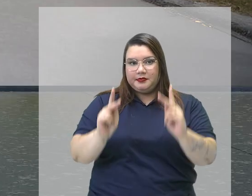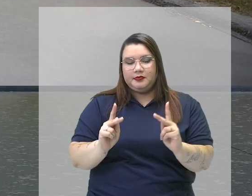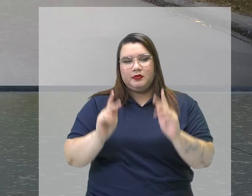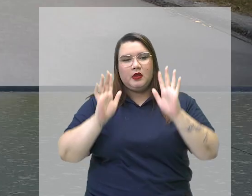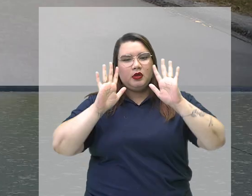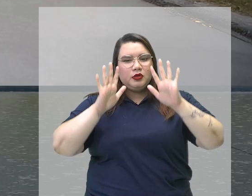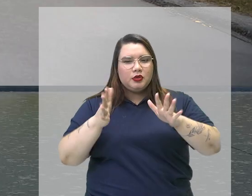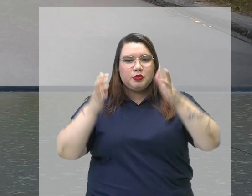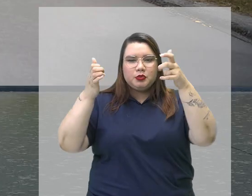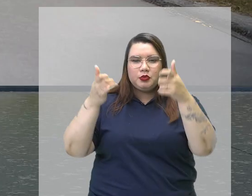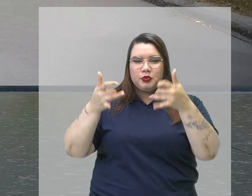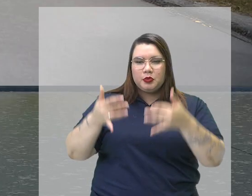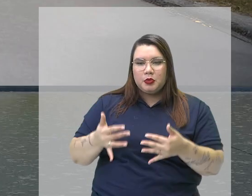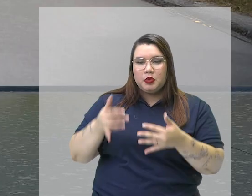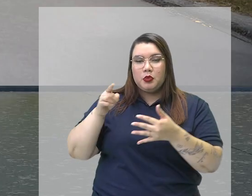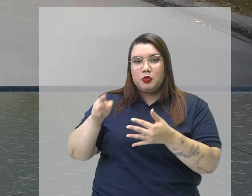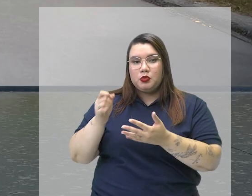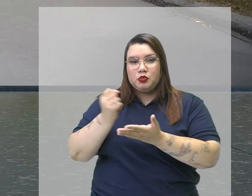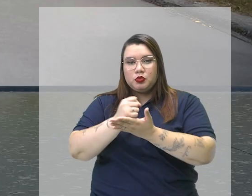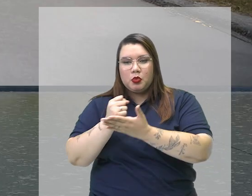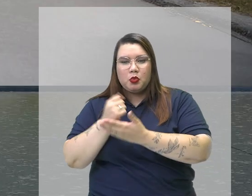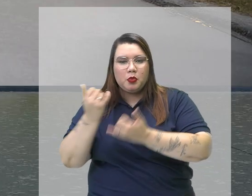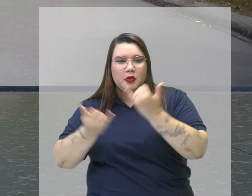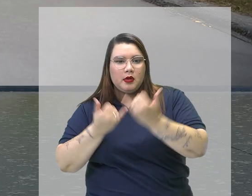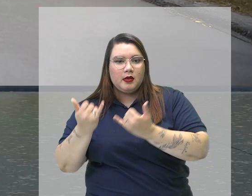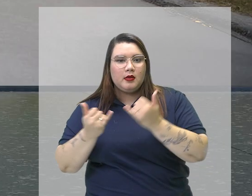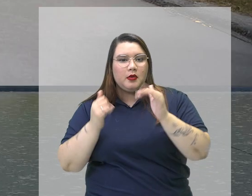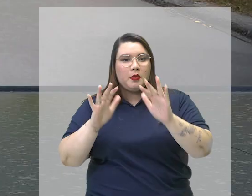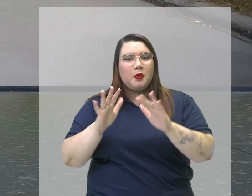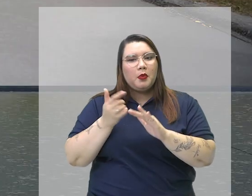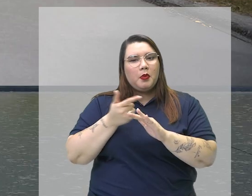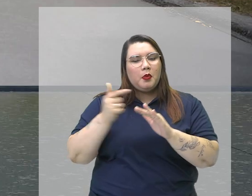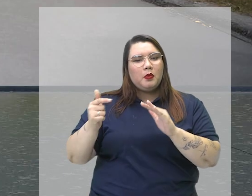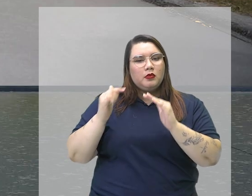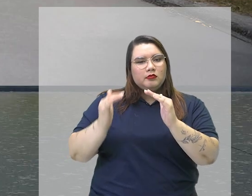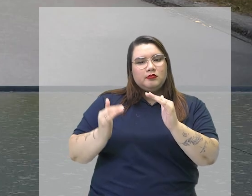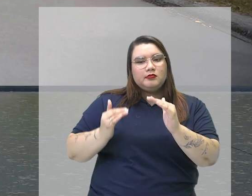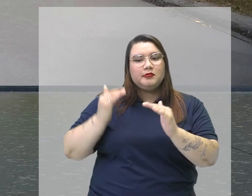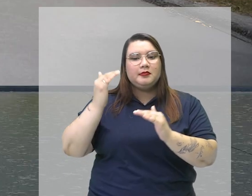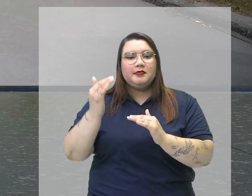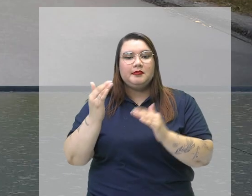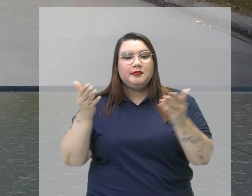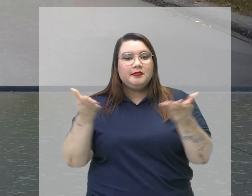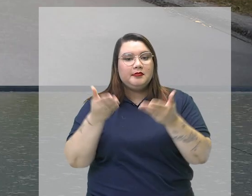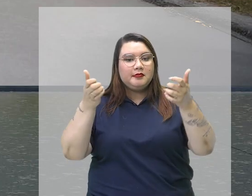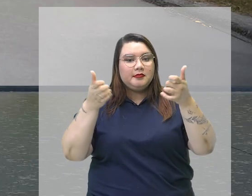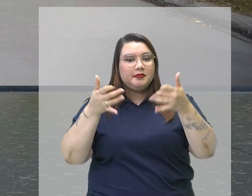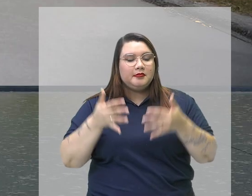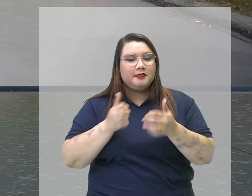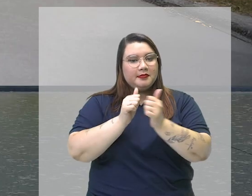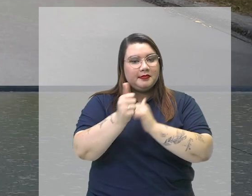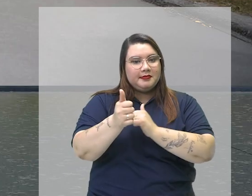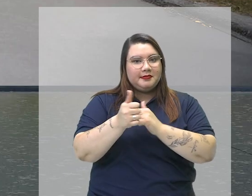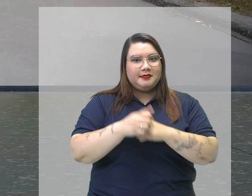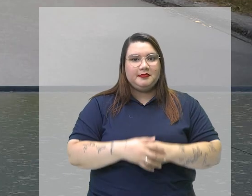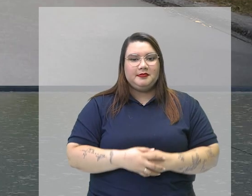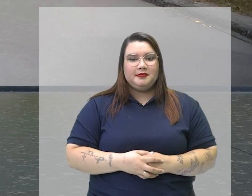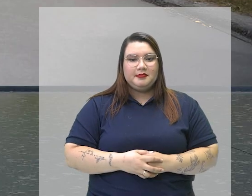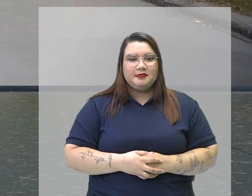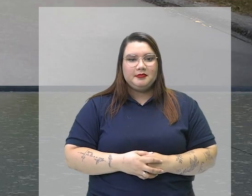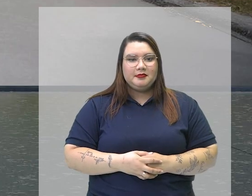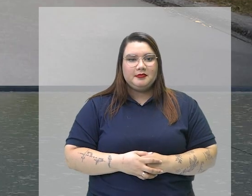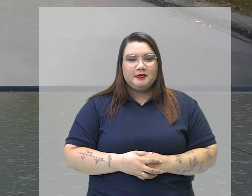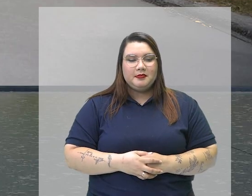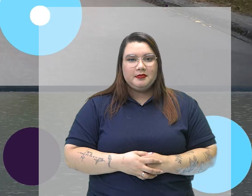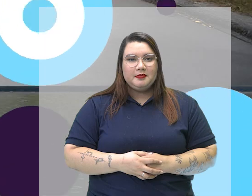certo? Já que a gente está falando de jogo, vamos prosseguindo para algo mais avançado. Vamos falar agora dos